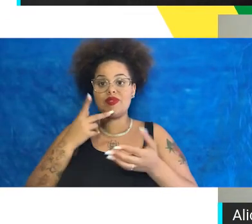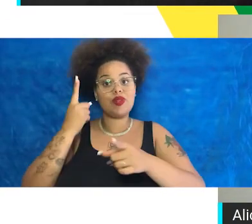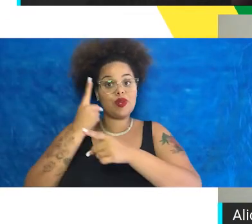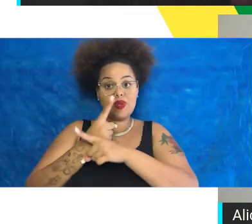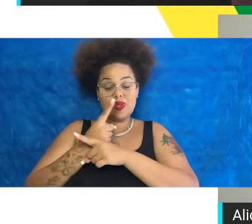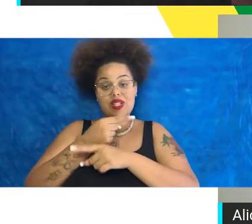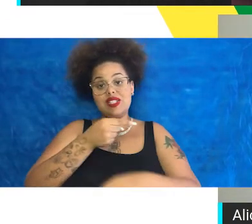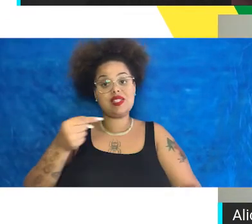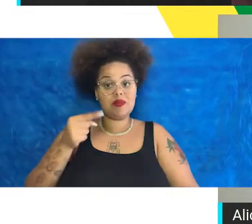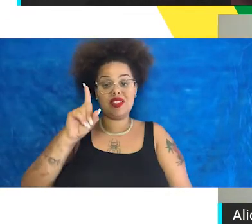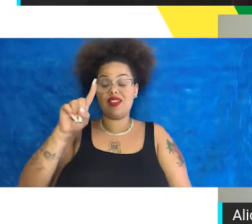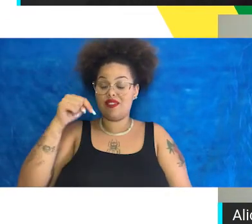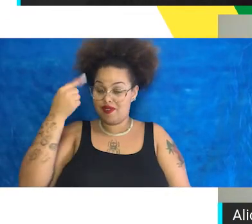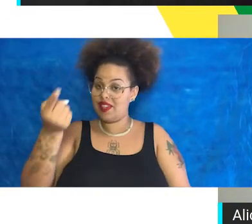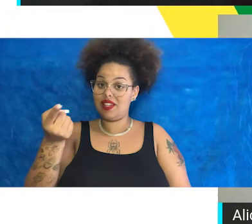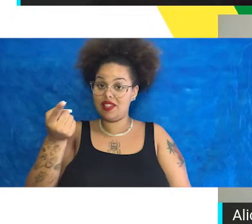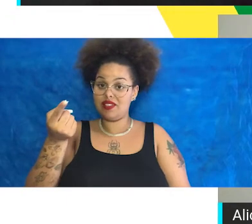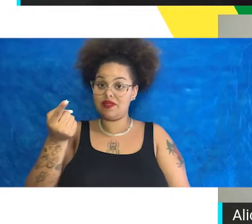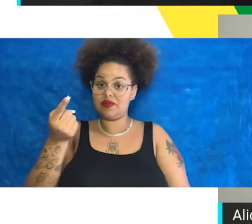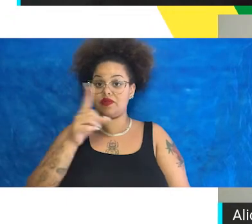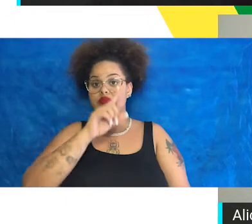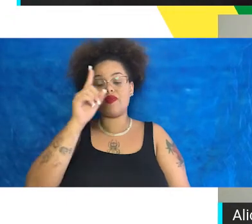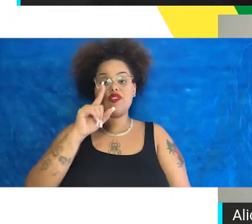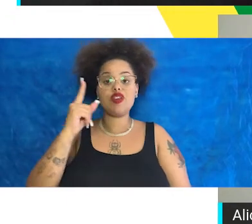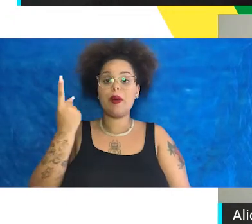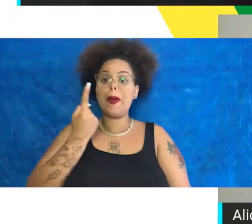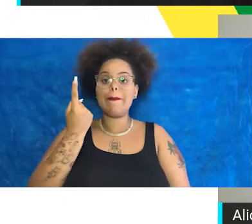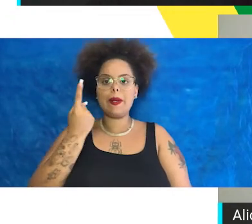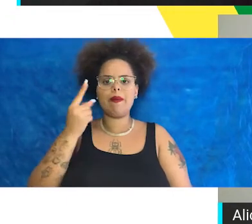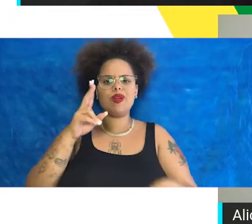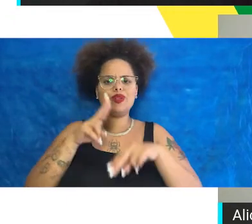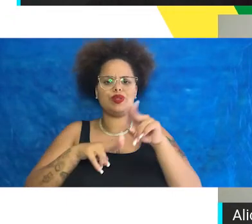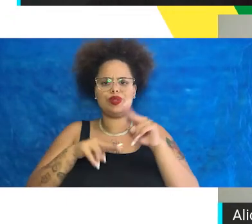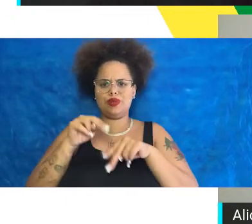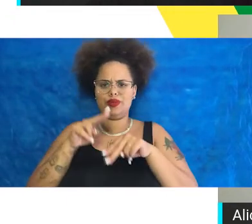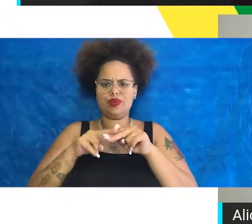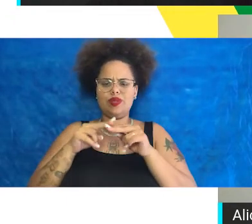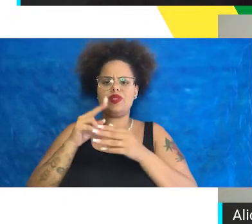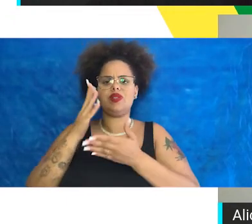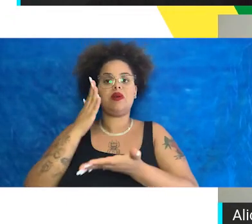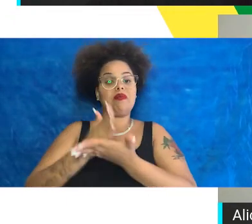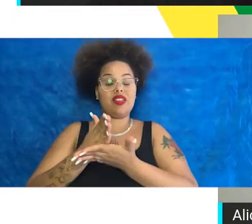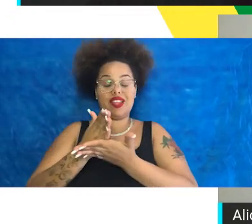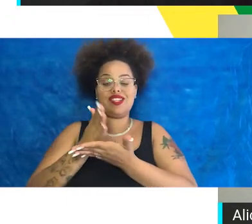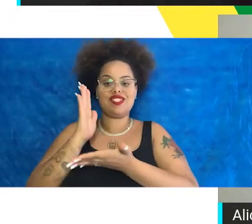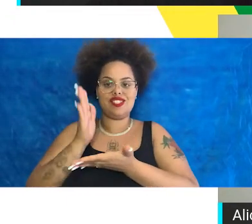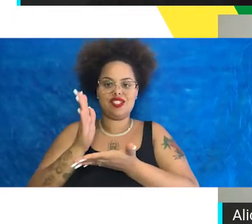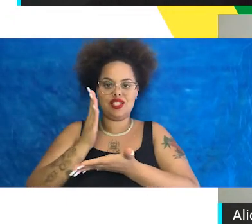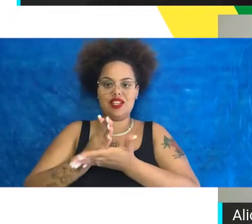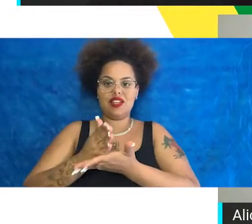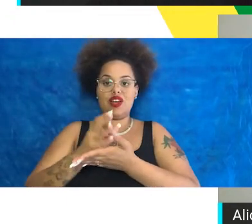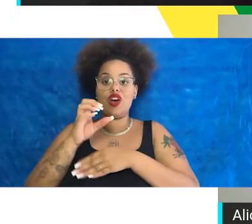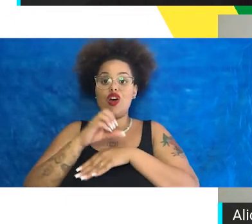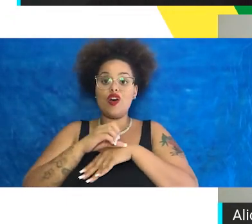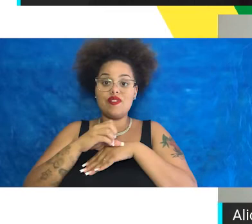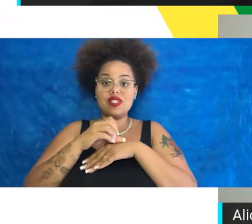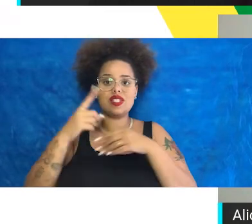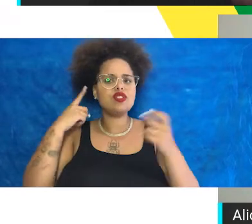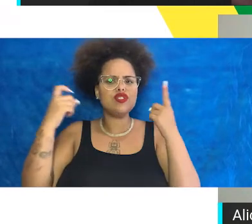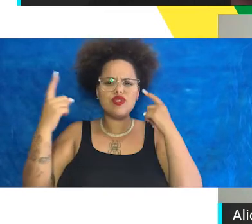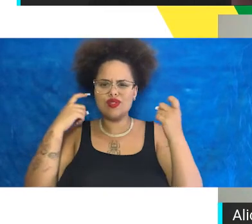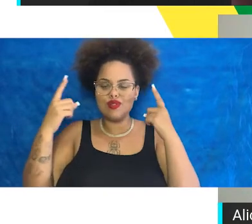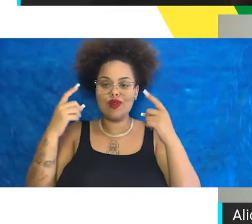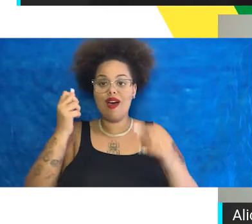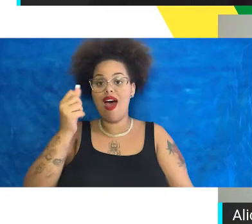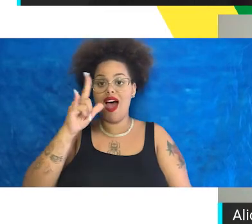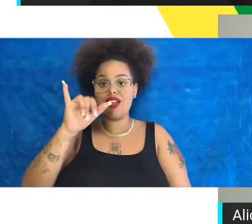então, semana que vem, dia 1º de junho, metade ao ano já foi metade, com oficina de som e trilha sonora de Alisson